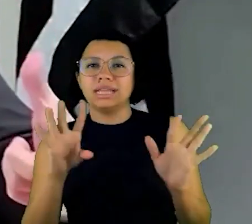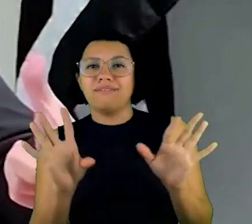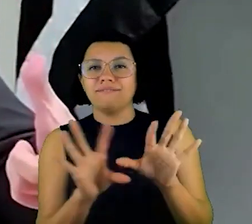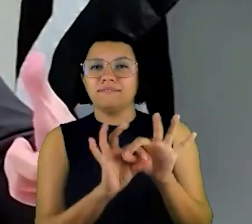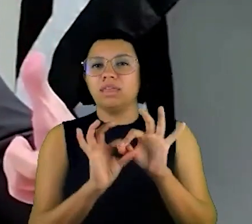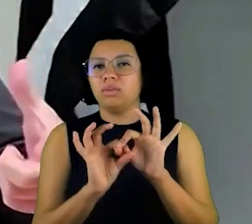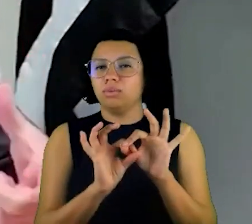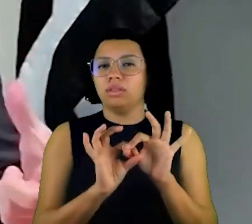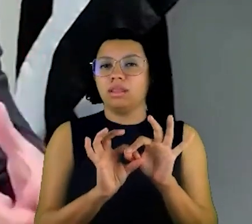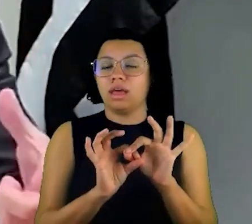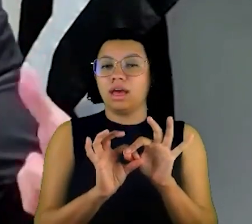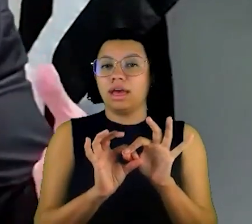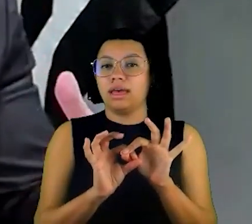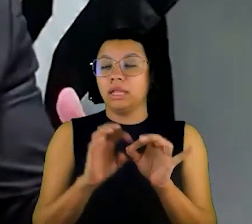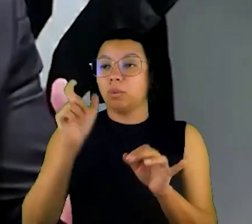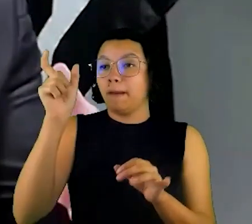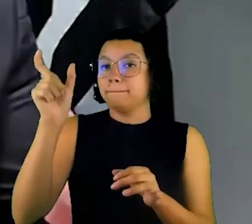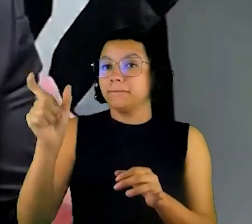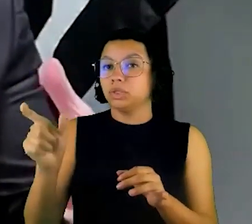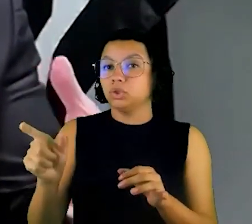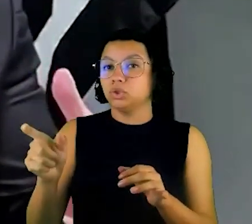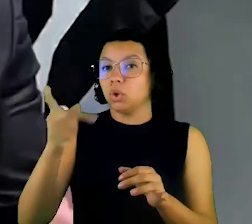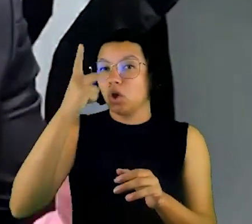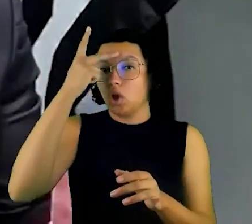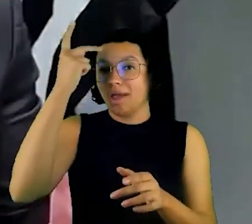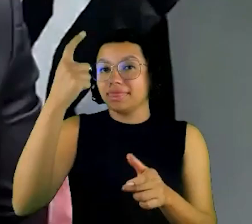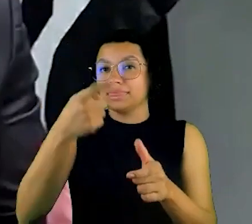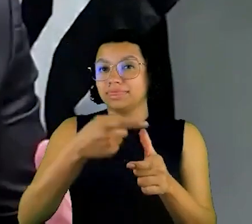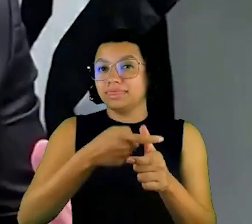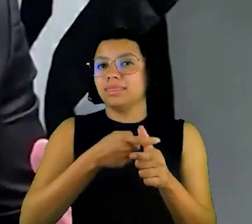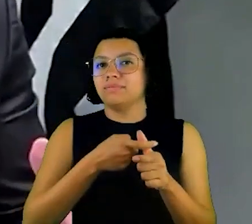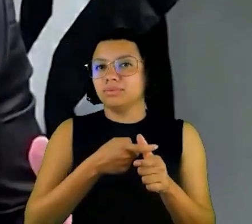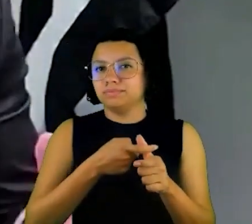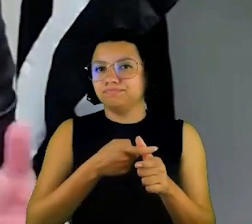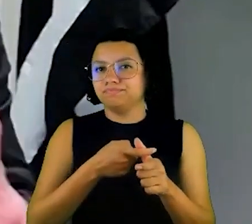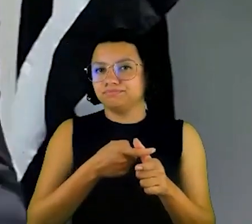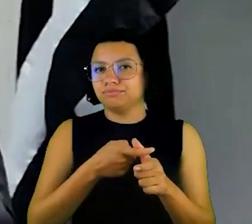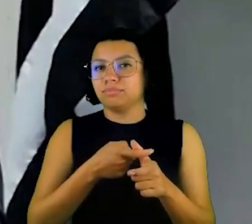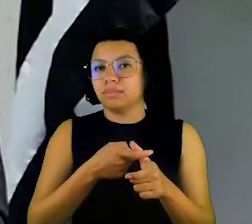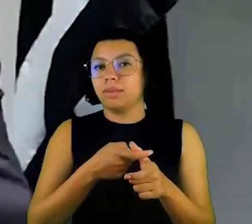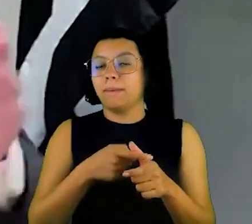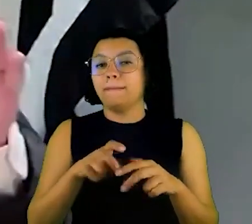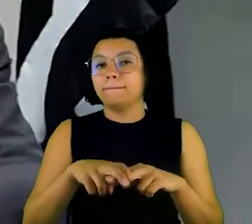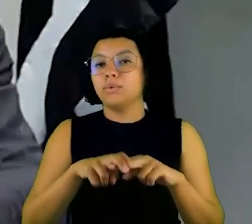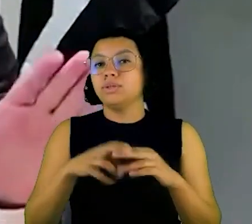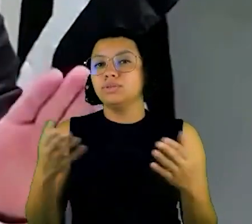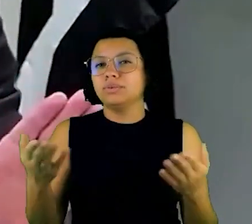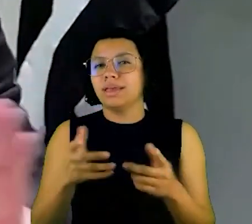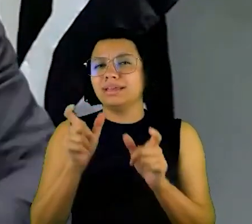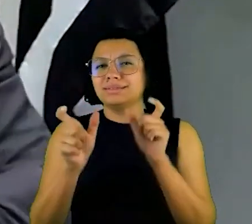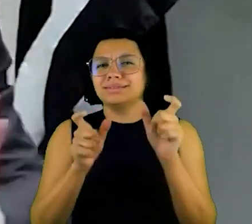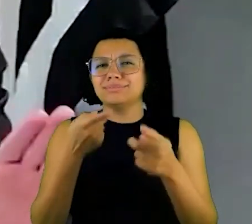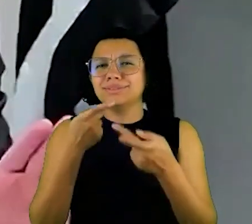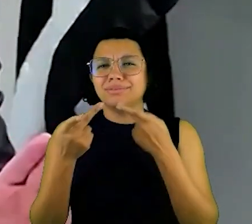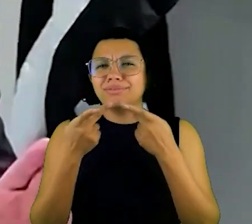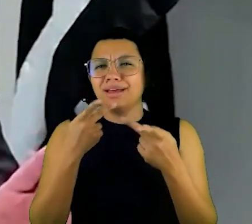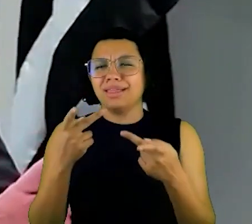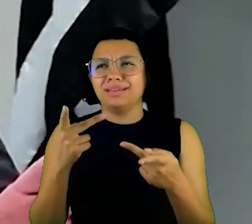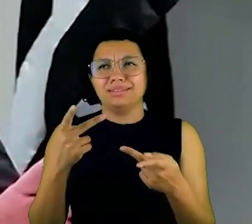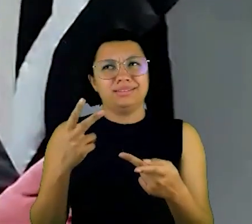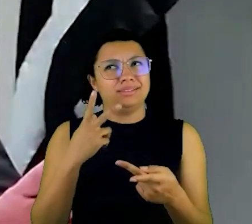está vinculado à figura do devedor. Por isso que essa expressão, que eu acho